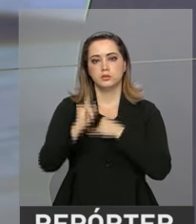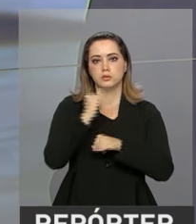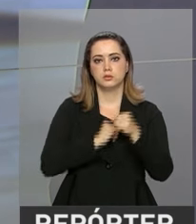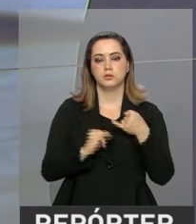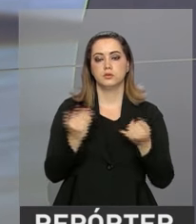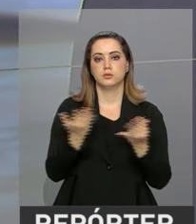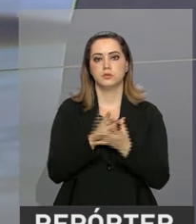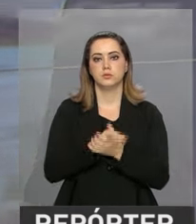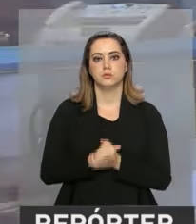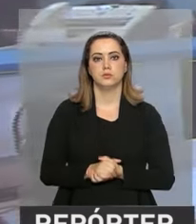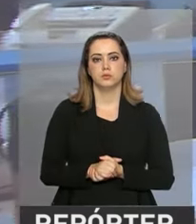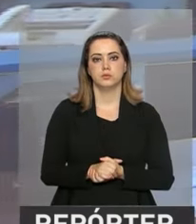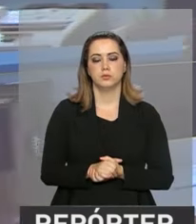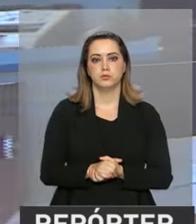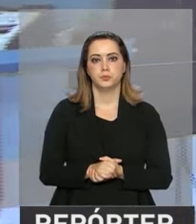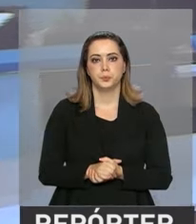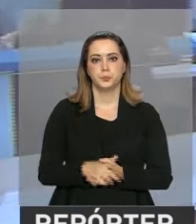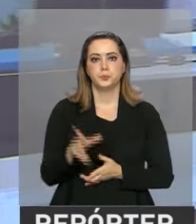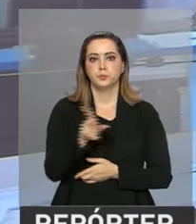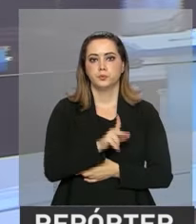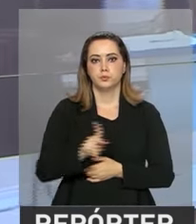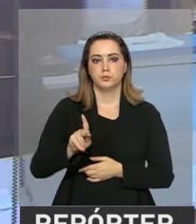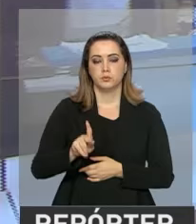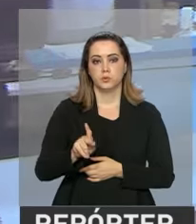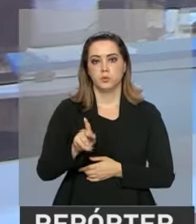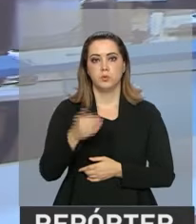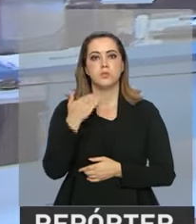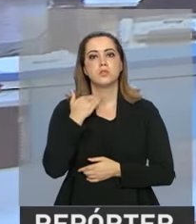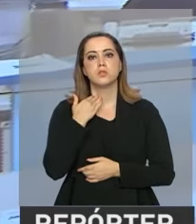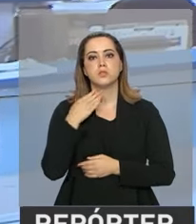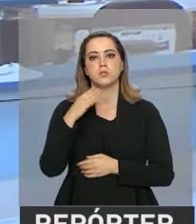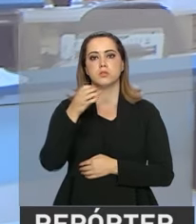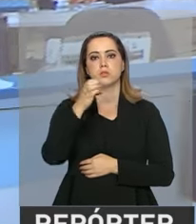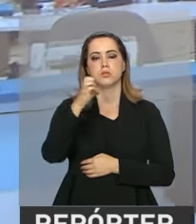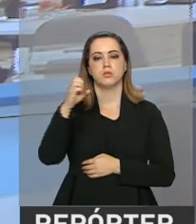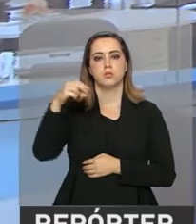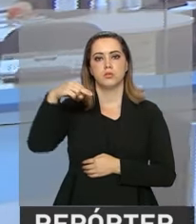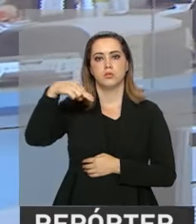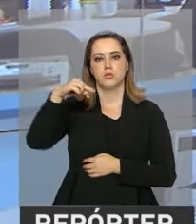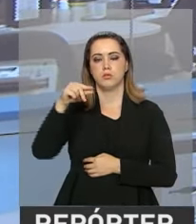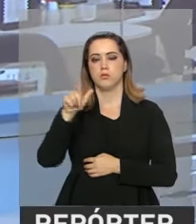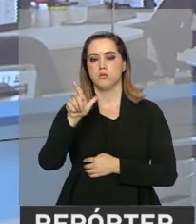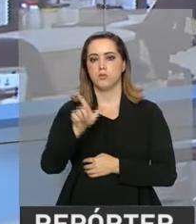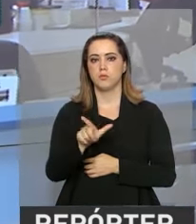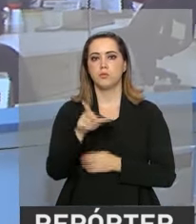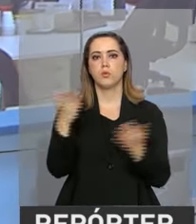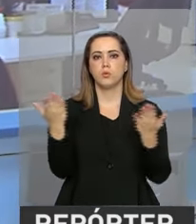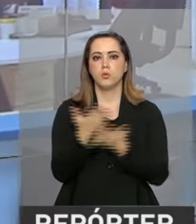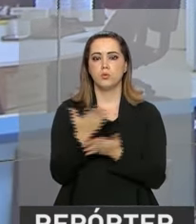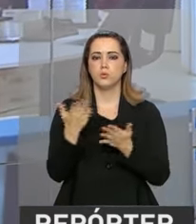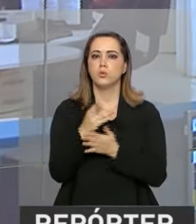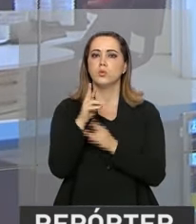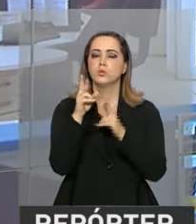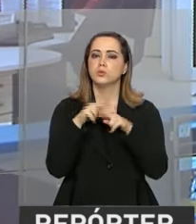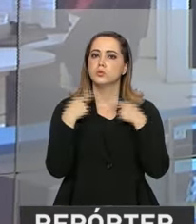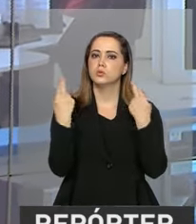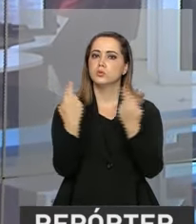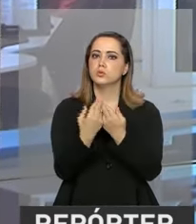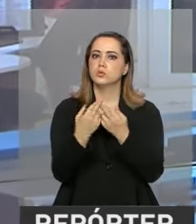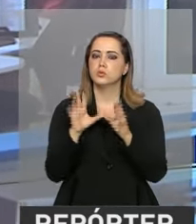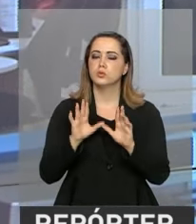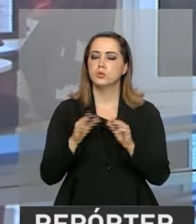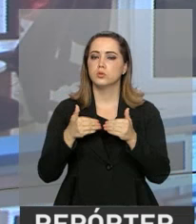Palácio do Planalto. E o presidente do Banco Central, Ilan Goldfine, participou hoje em São Paulo da abertura do seminário sobre